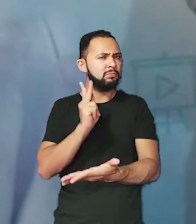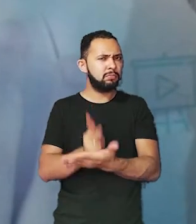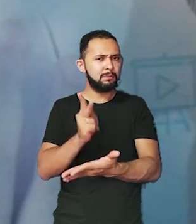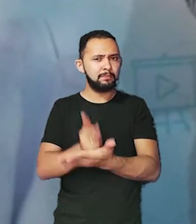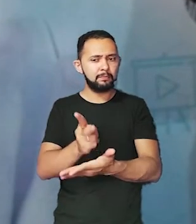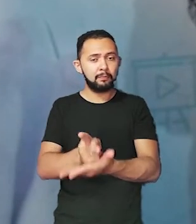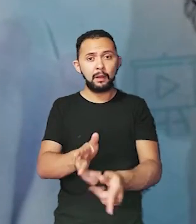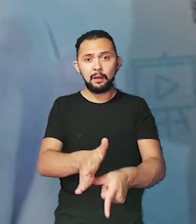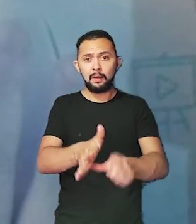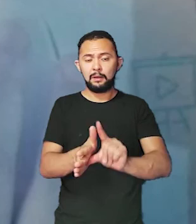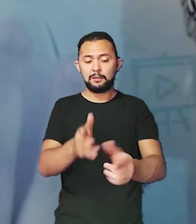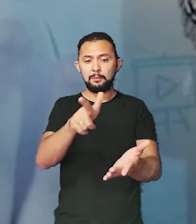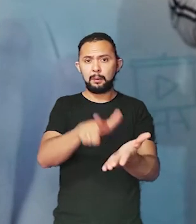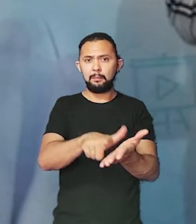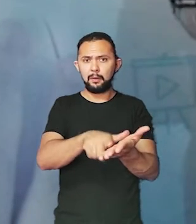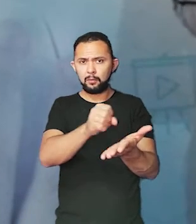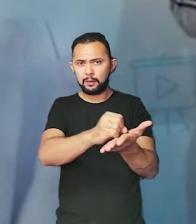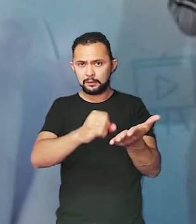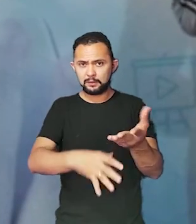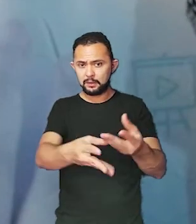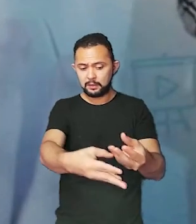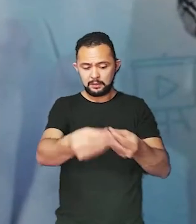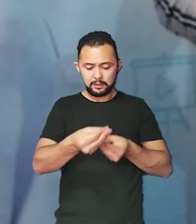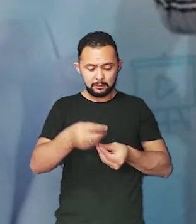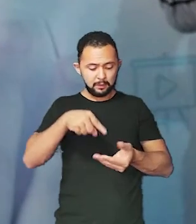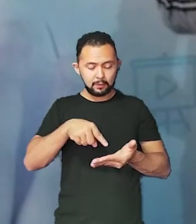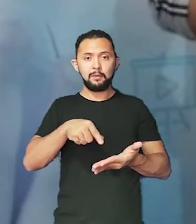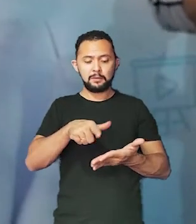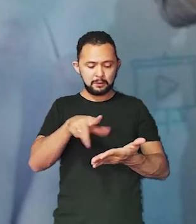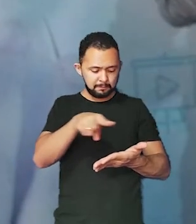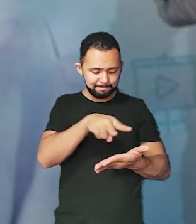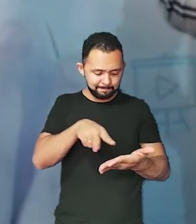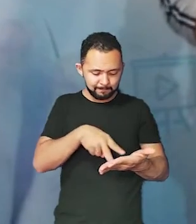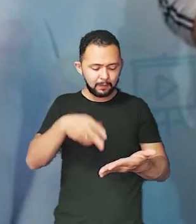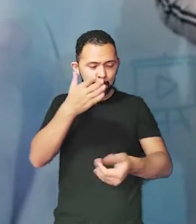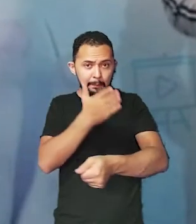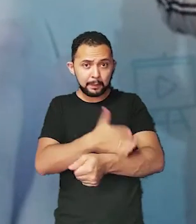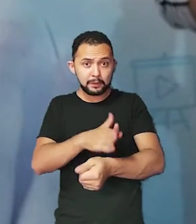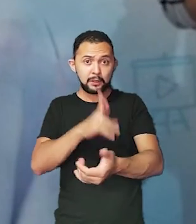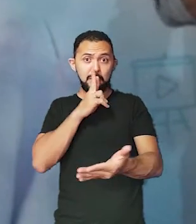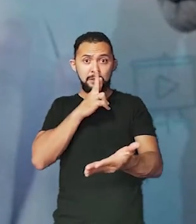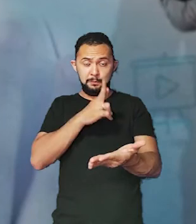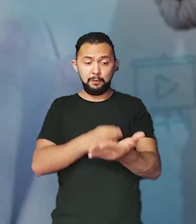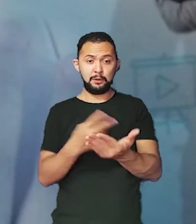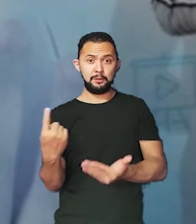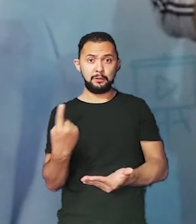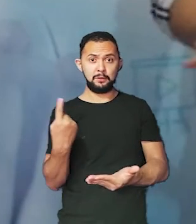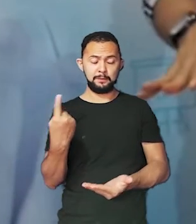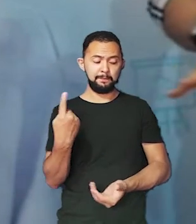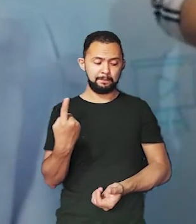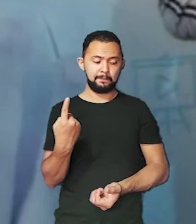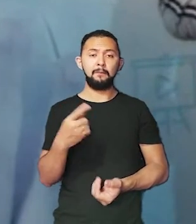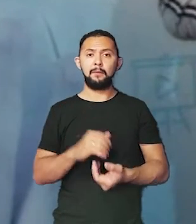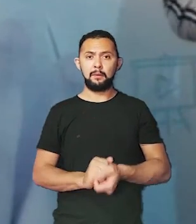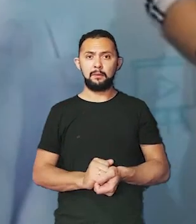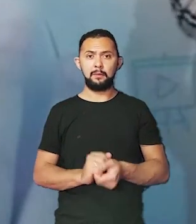material. Quando entregarem nas escolas de vocês, vocês treinem esse material antes, leiam, tentem fazer as questões. Professor, eu nem sei do que se tratou a